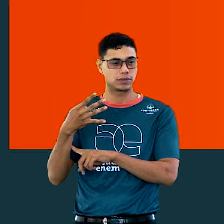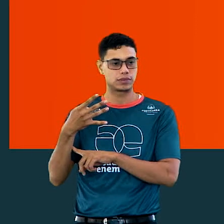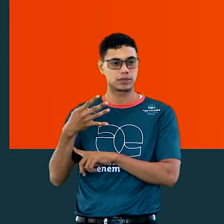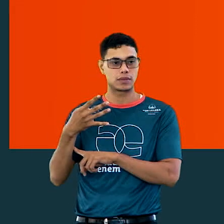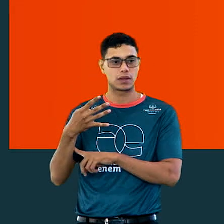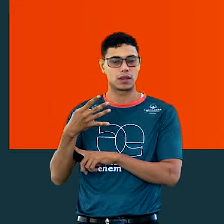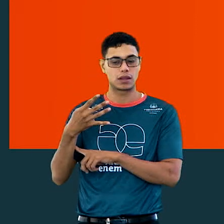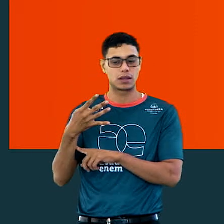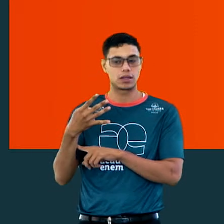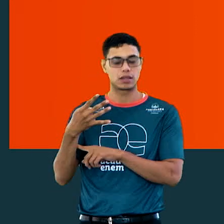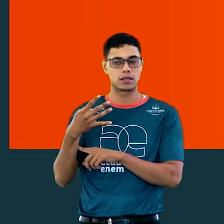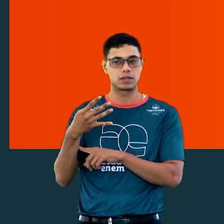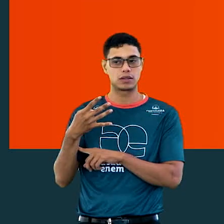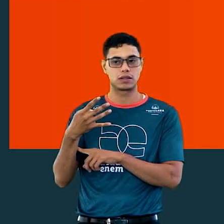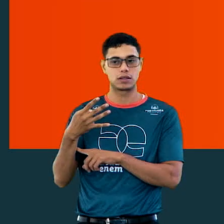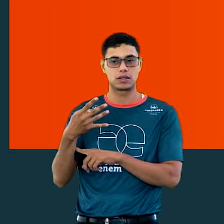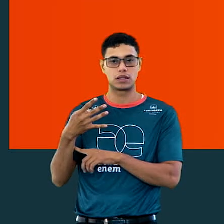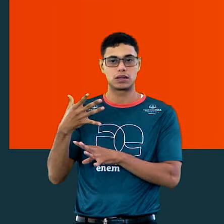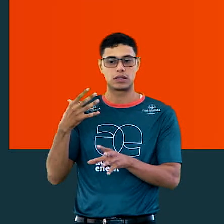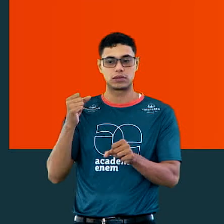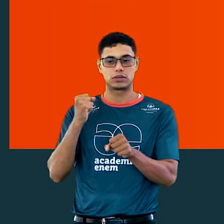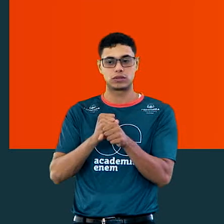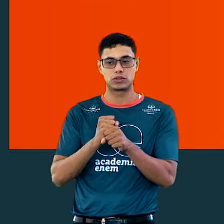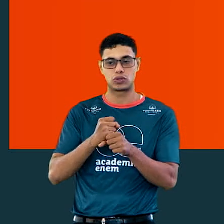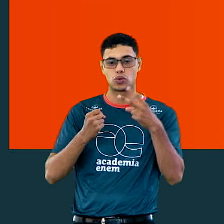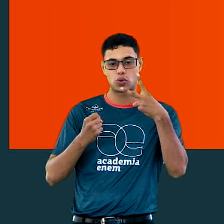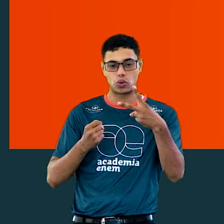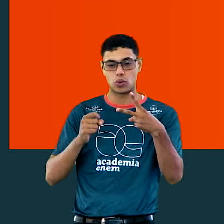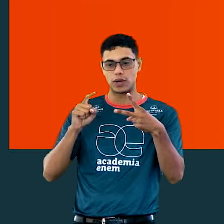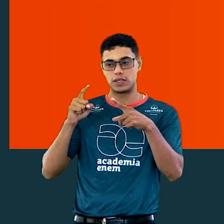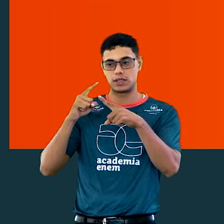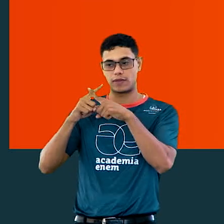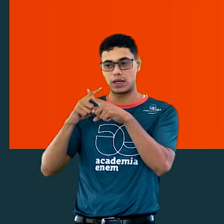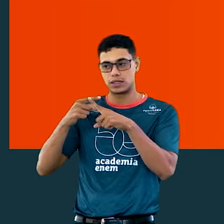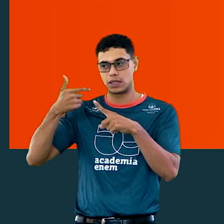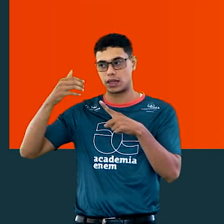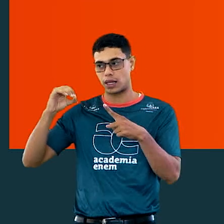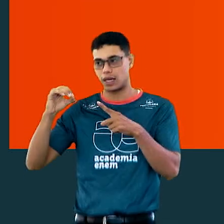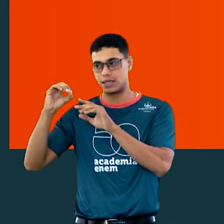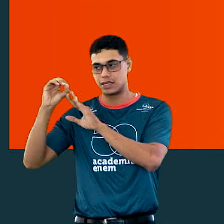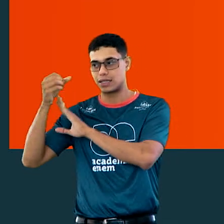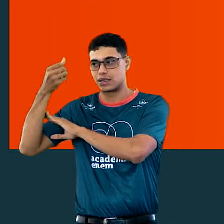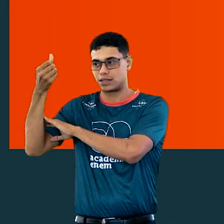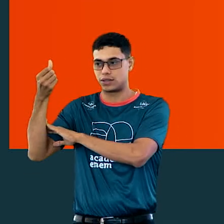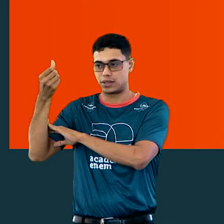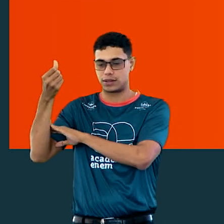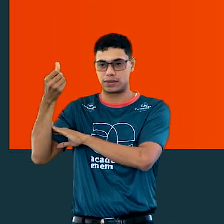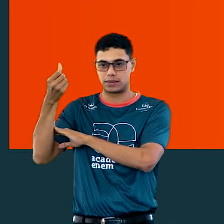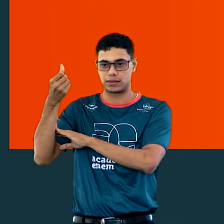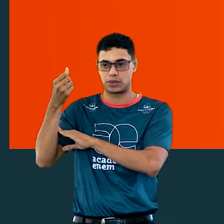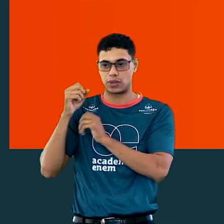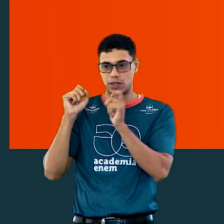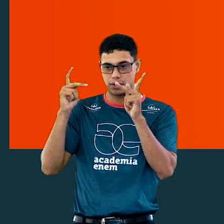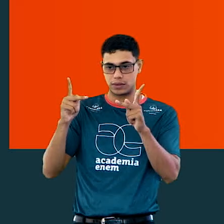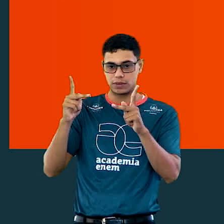Você chega em 2 vezes 10 à sexta. Ficou claro? Top? Alguma